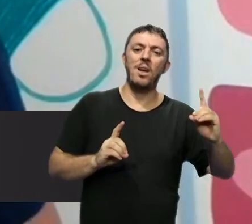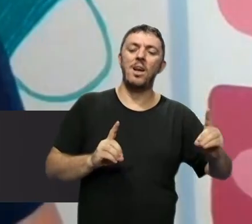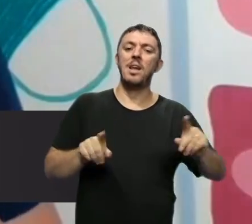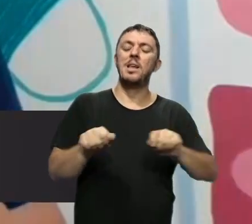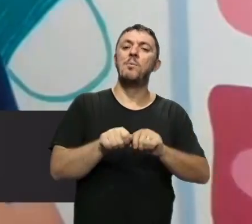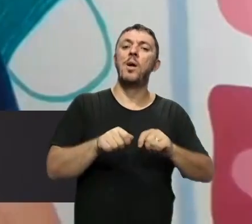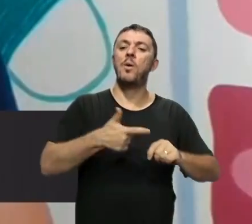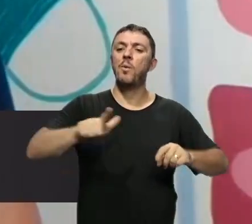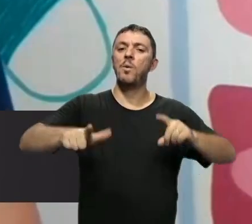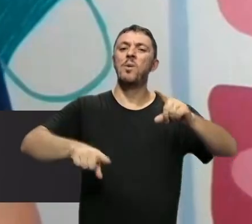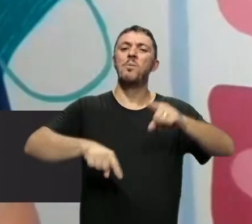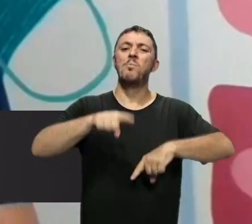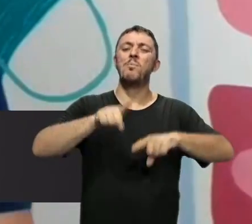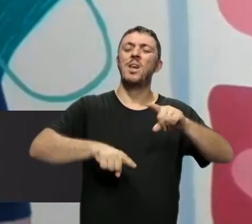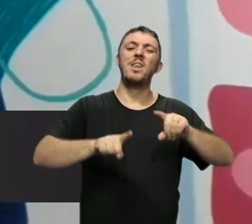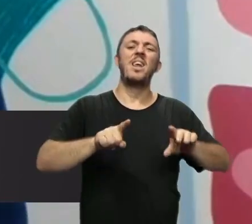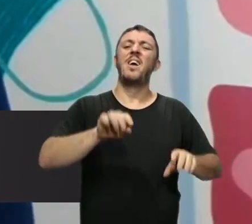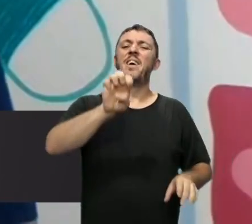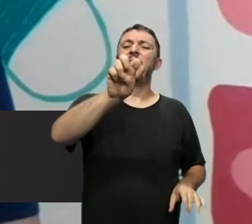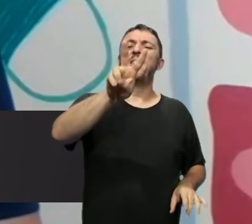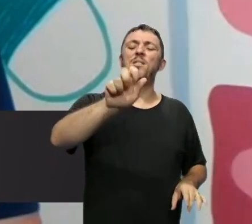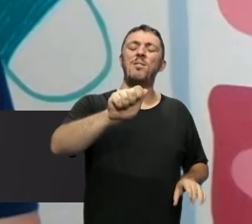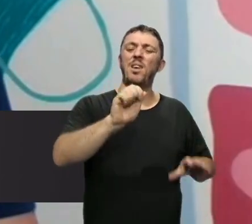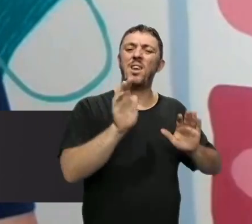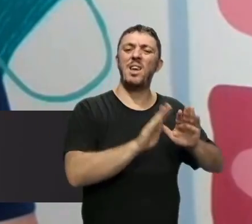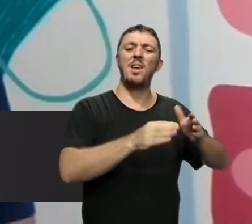EVA. Então, a gente começou esse